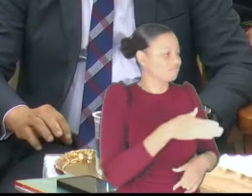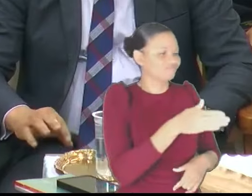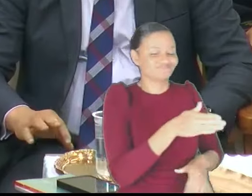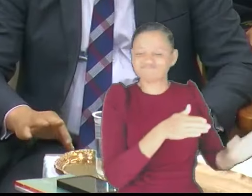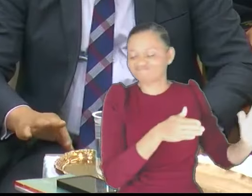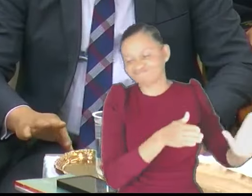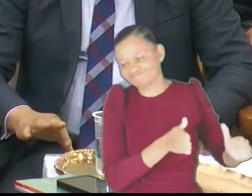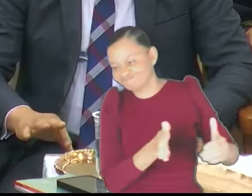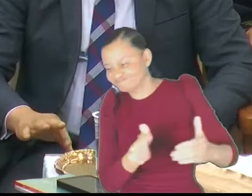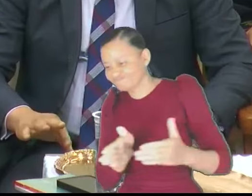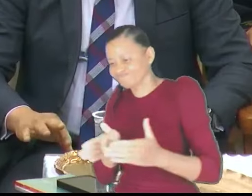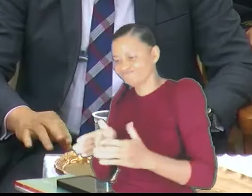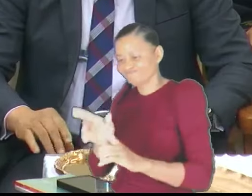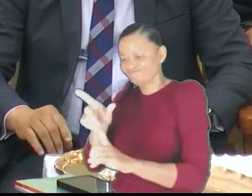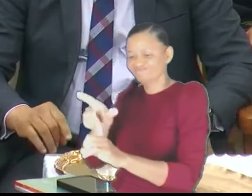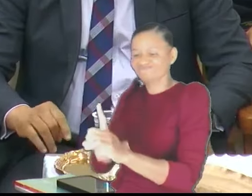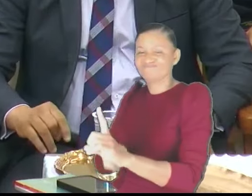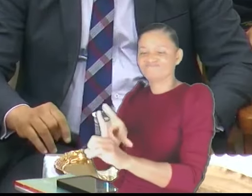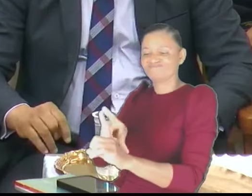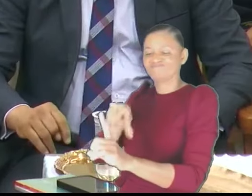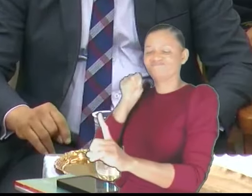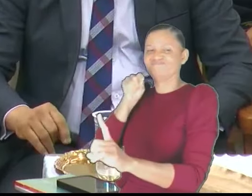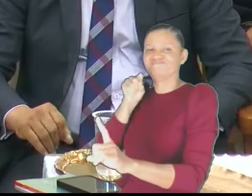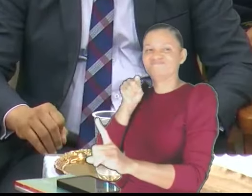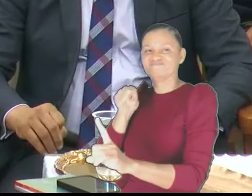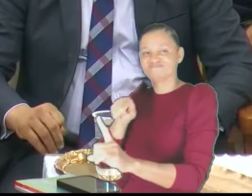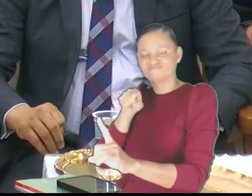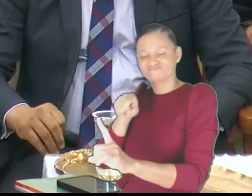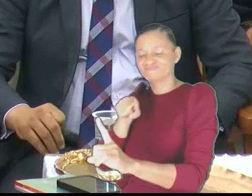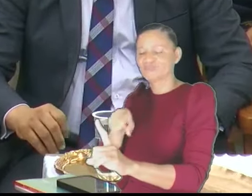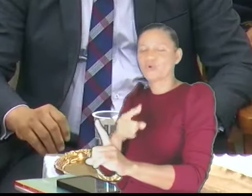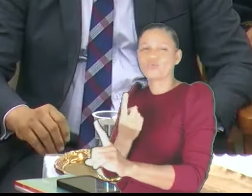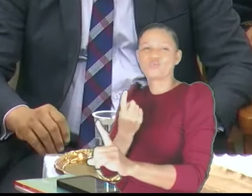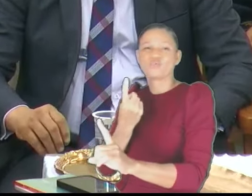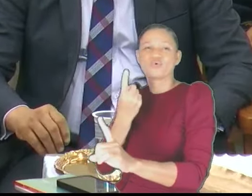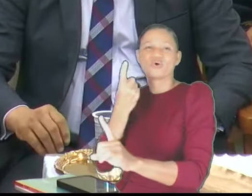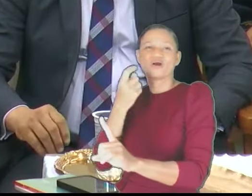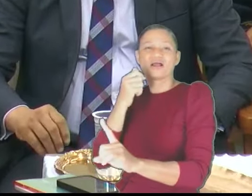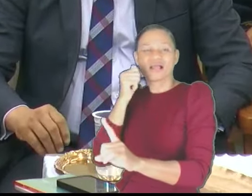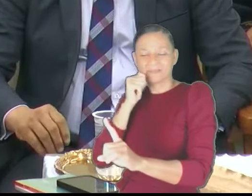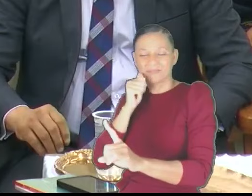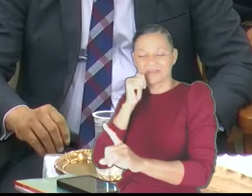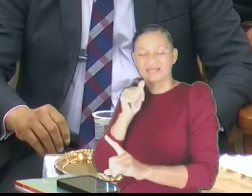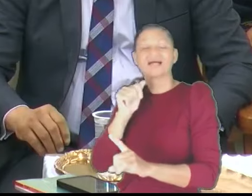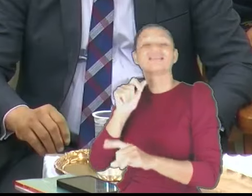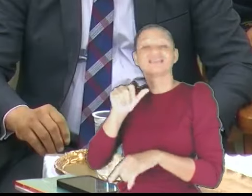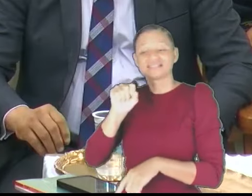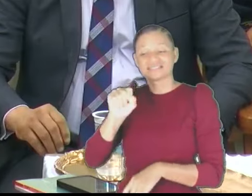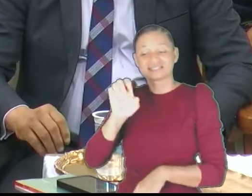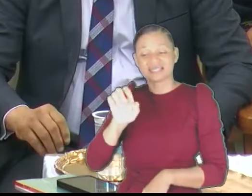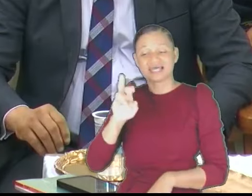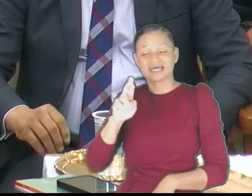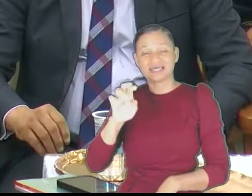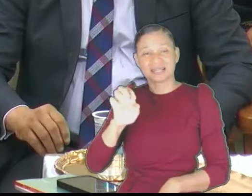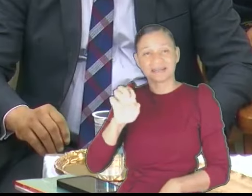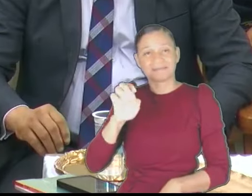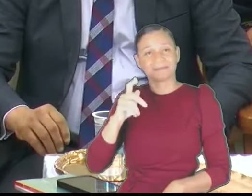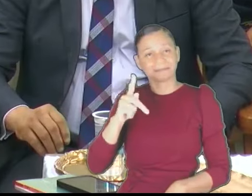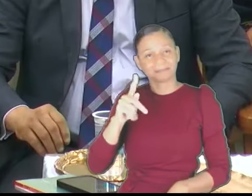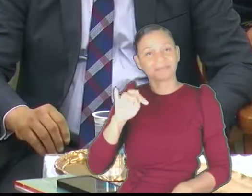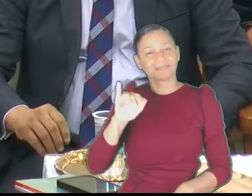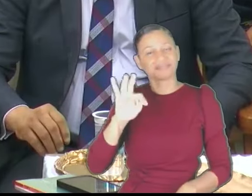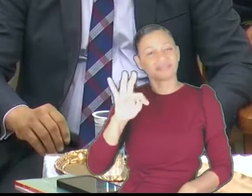outra que Elias foi enviado, senão a Serepta. Sabe o que significa isso? Elias não foi